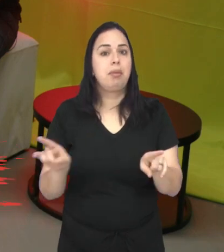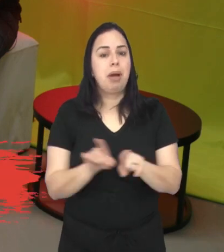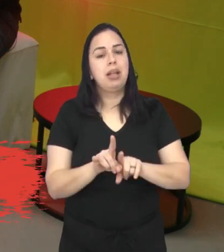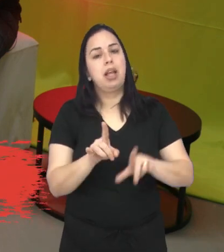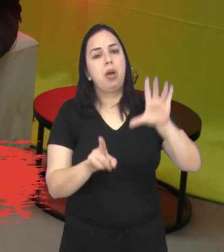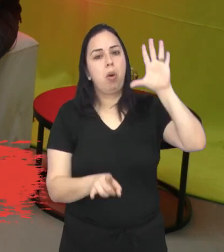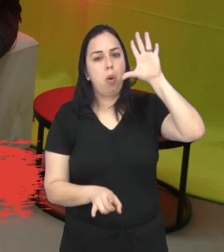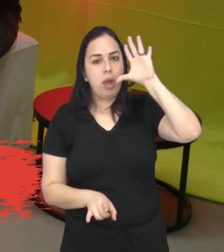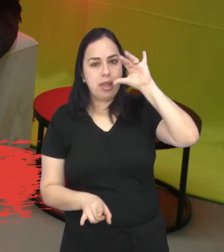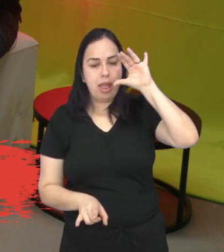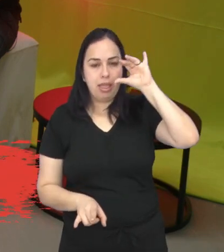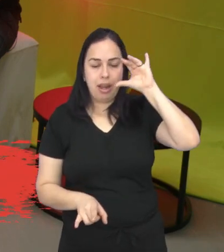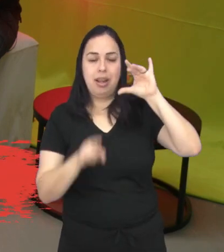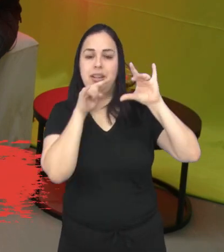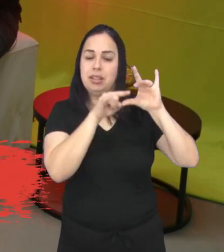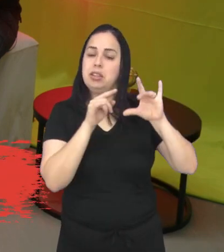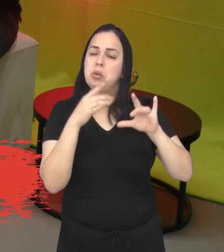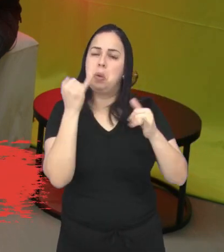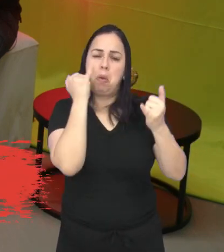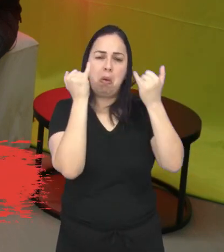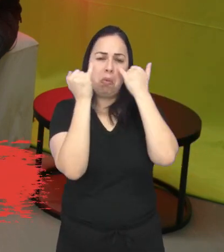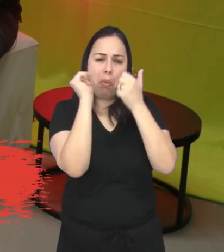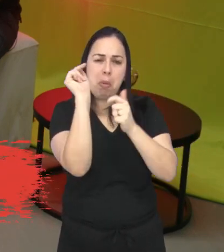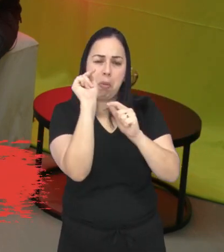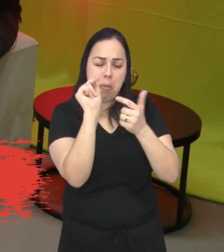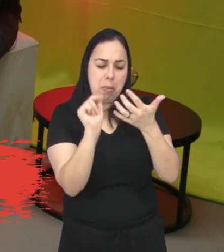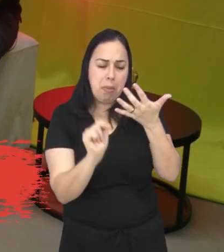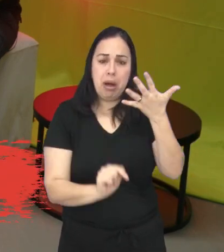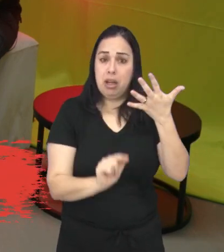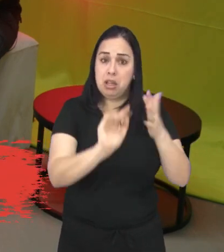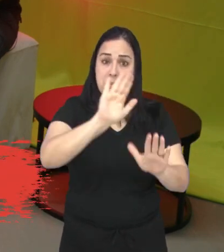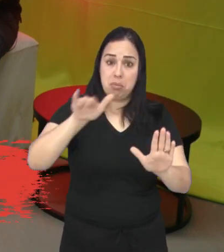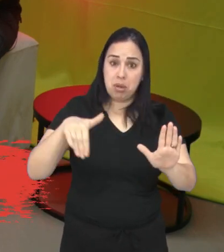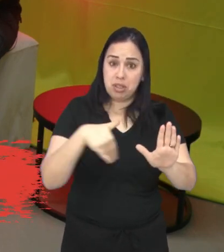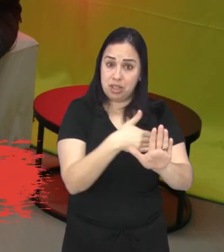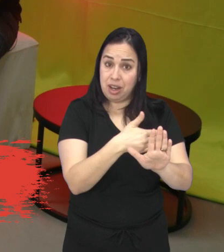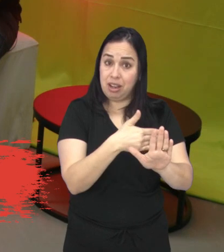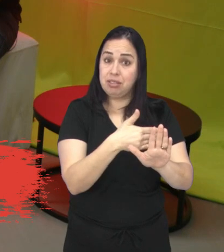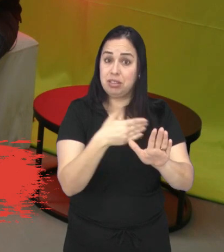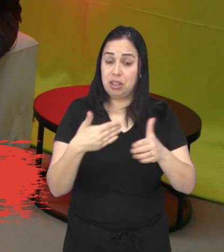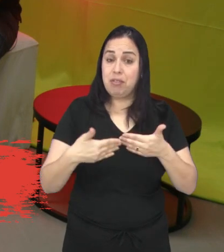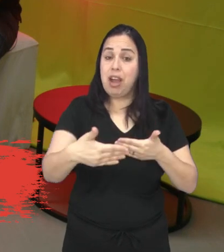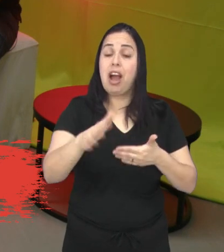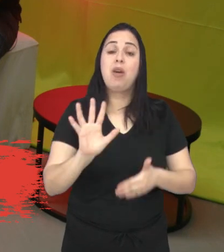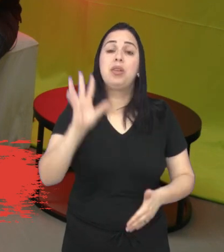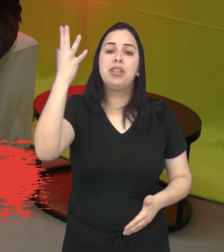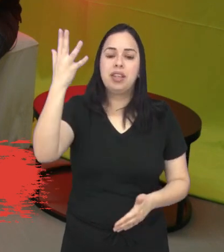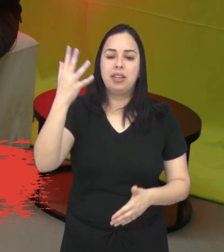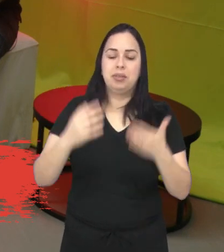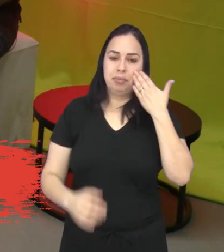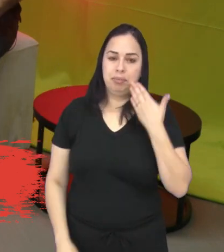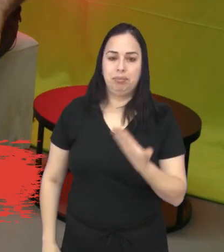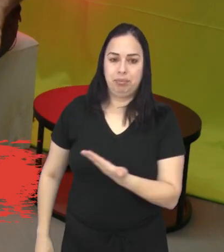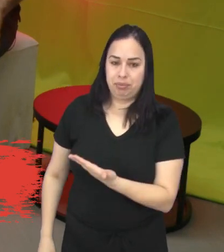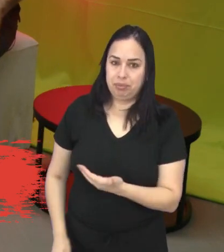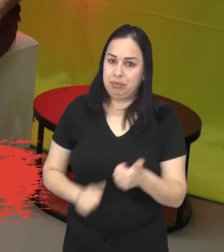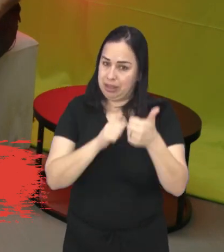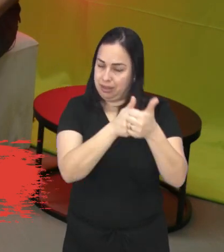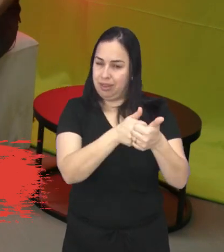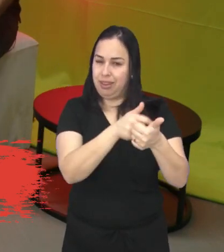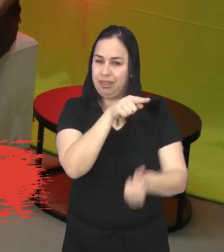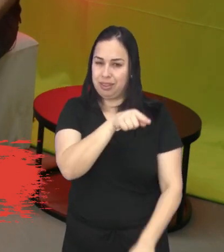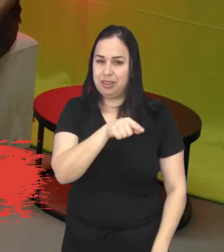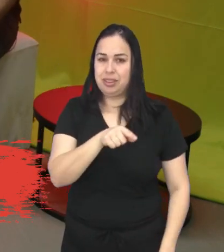um Instagram cheio de informações onde você pode acompanhar os bastidores e tudo que está por vir ao ar, o TV Câmara SJC. Segue a gente